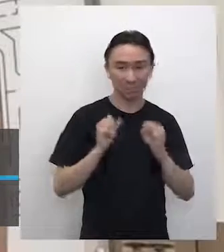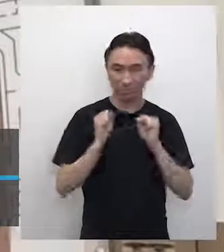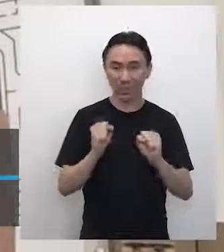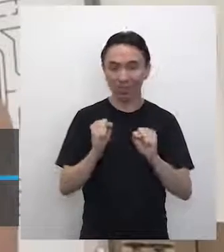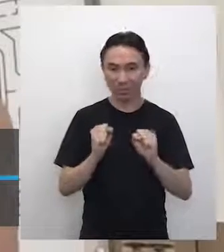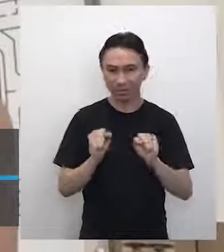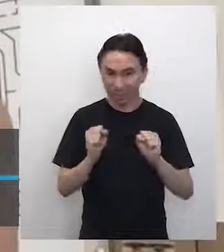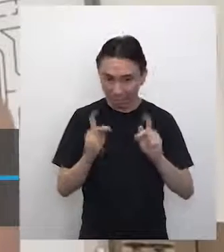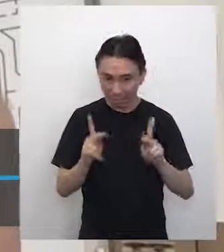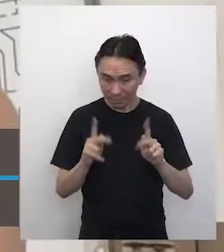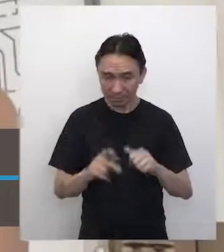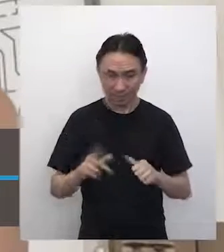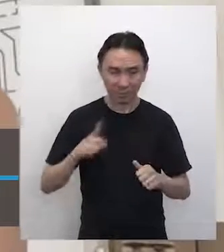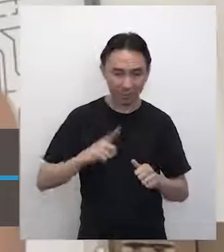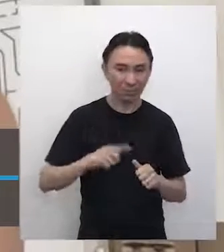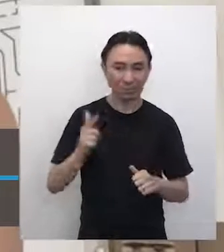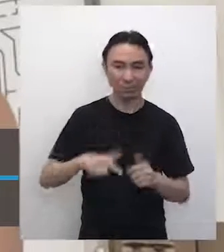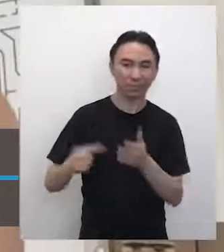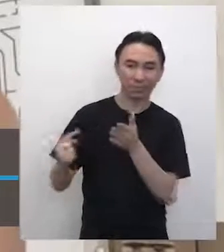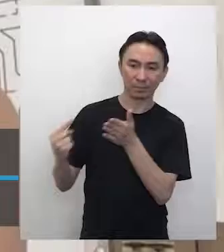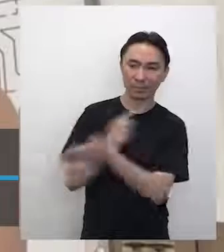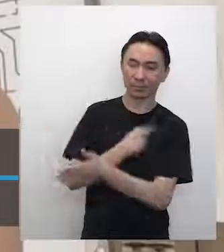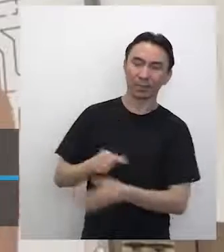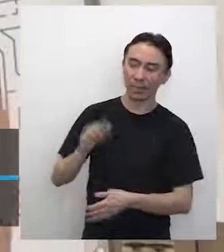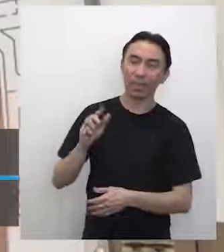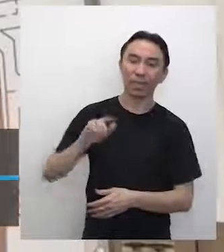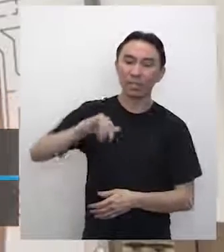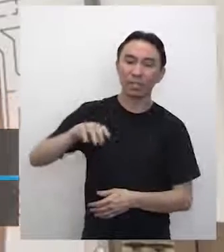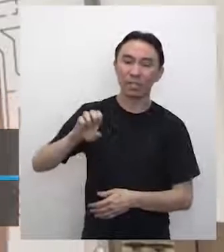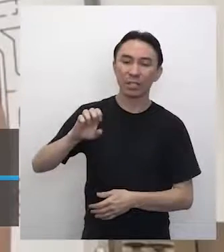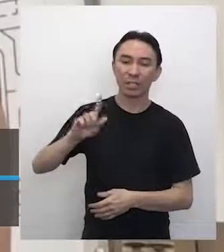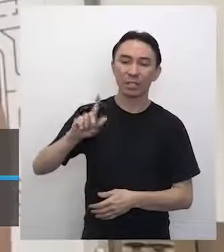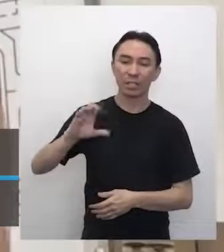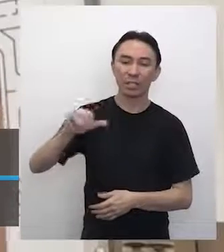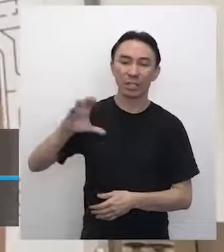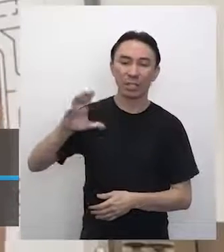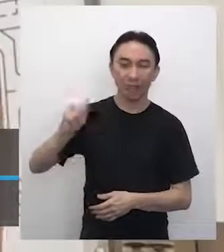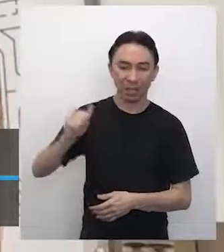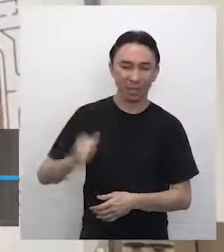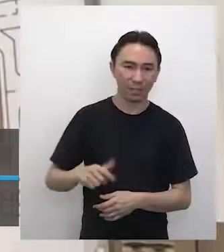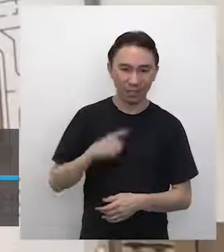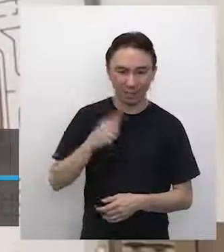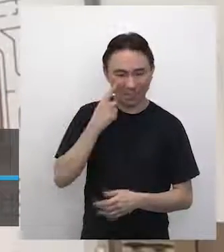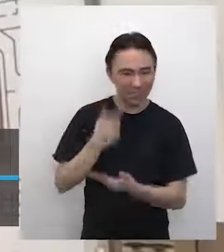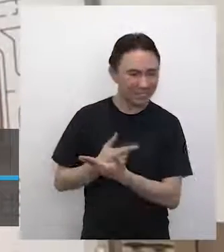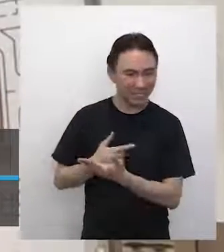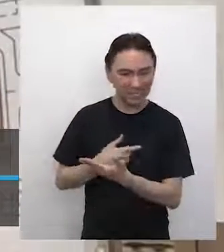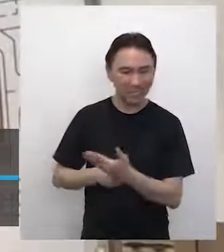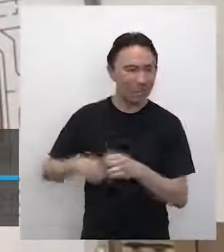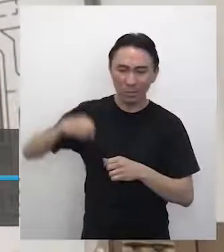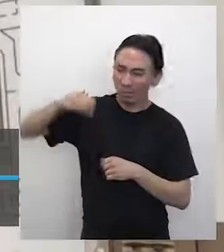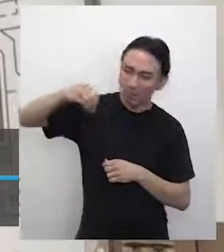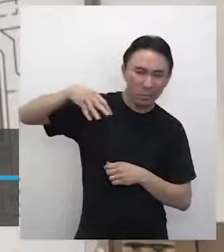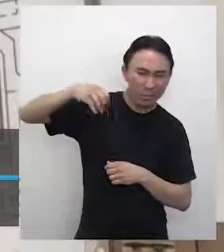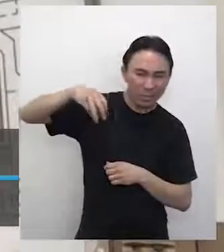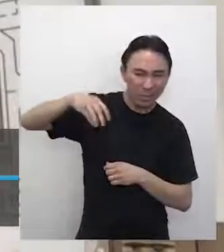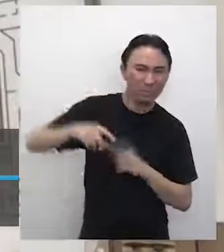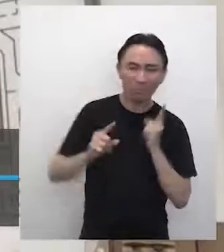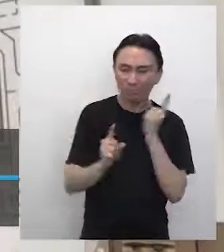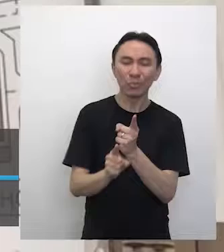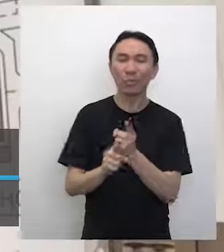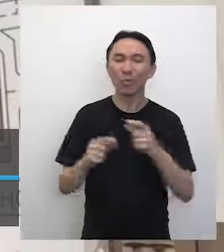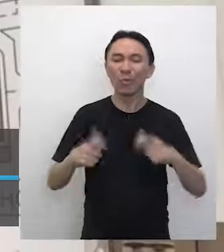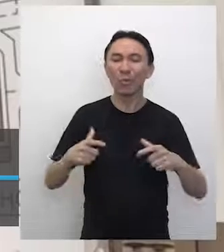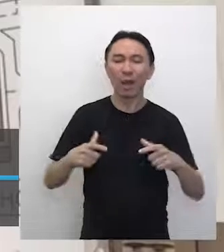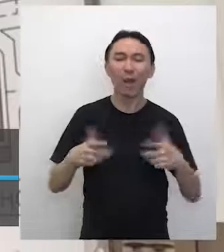pergunta aqui também, da Jéssica, onde a gente pode achar esses LEDs, né, para fazer essa plaquinha solar? Então,